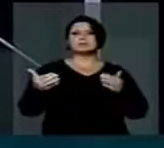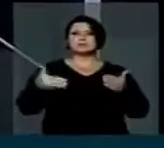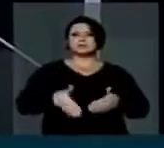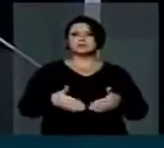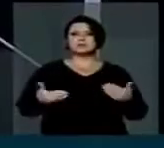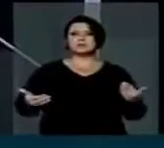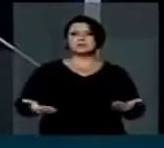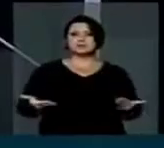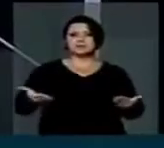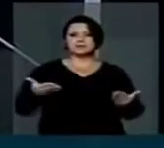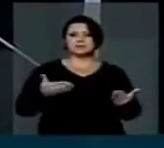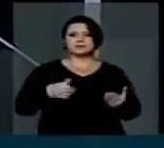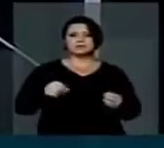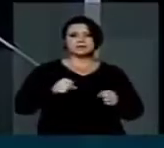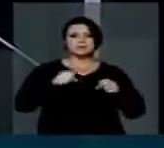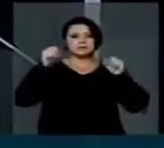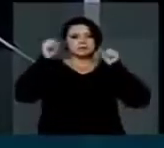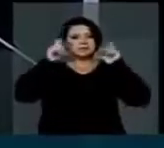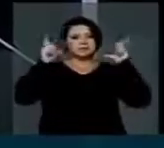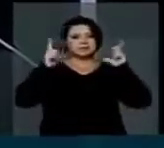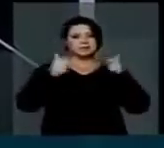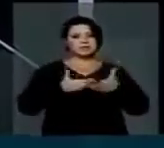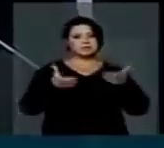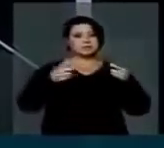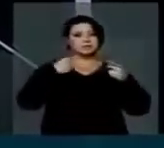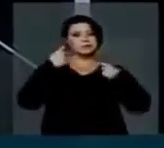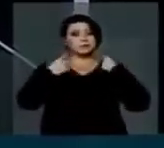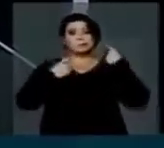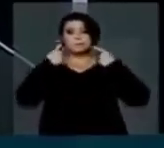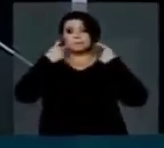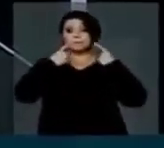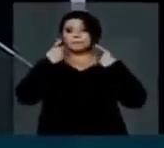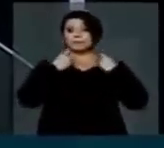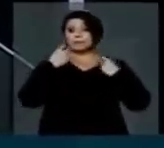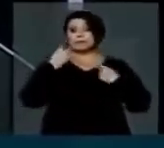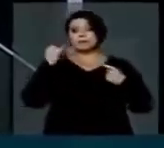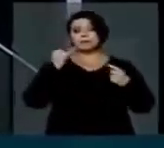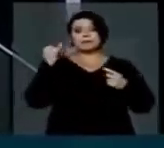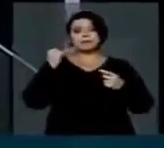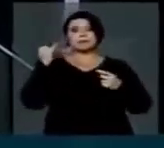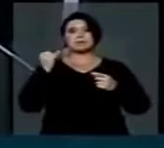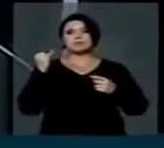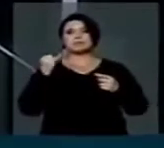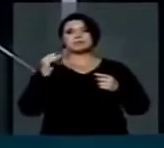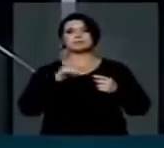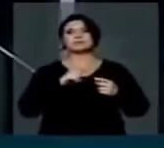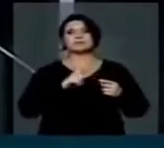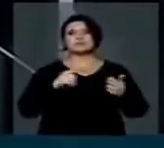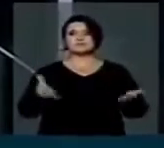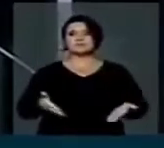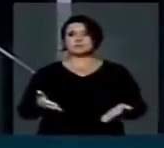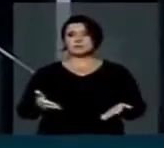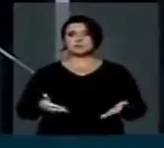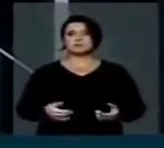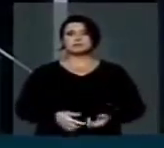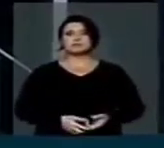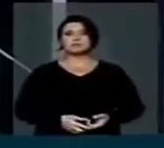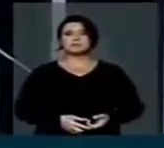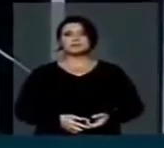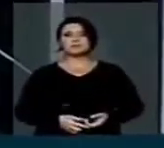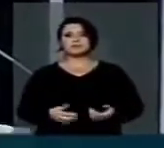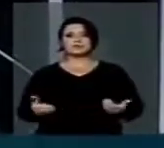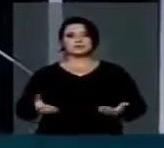vir aqui hoje para alertar a uma preocupação fundamental que nós temos que estar